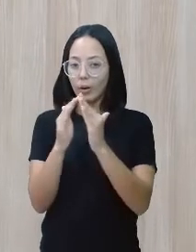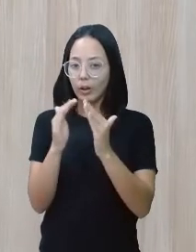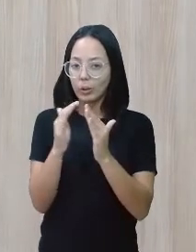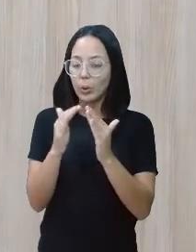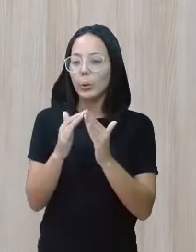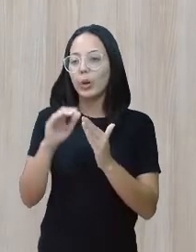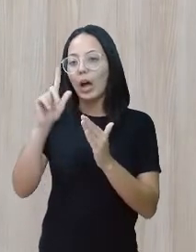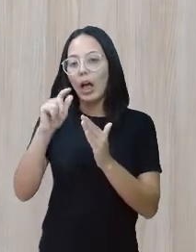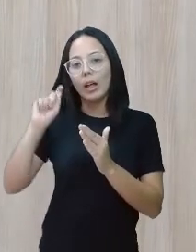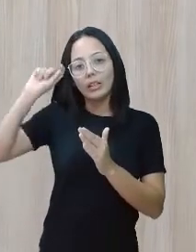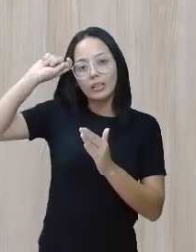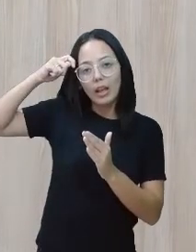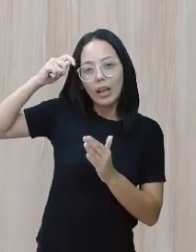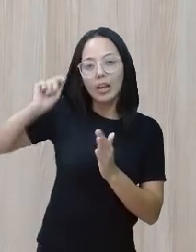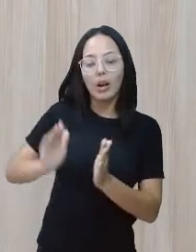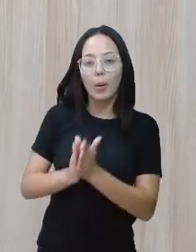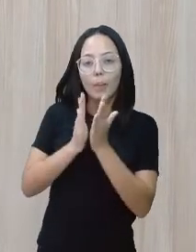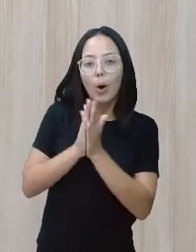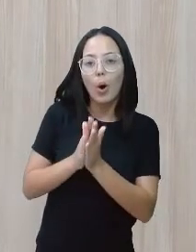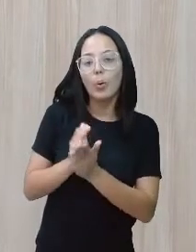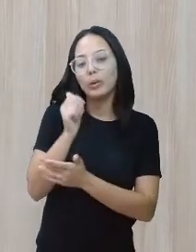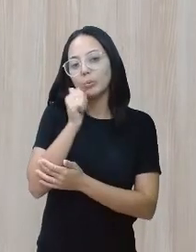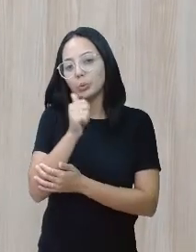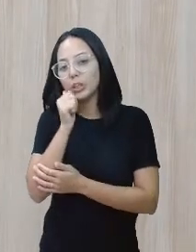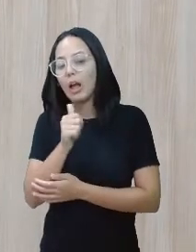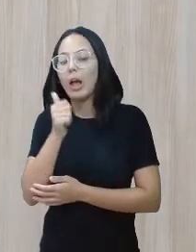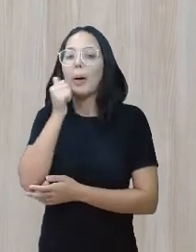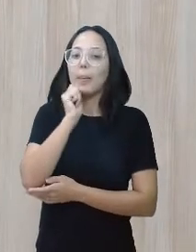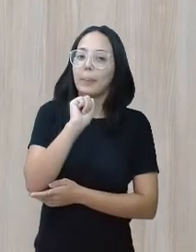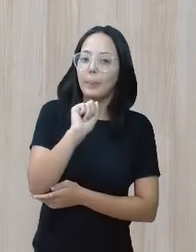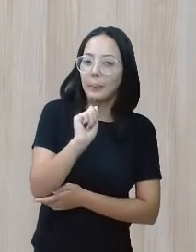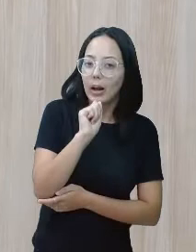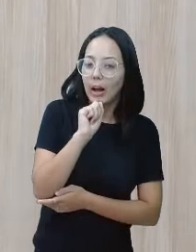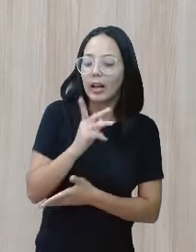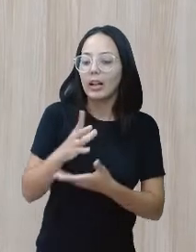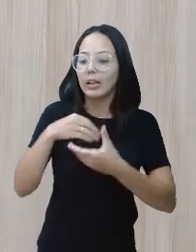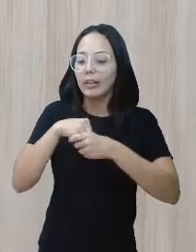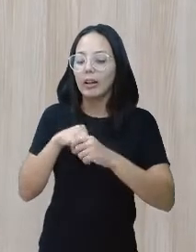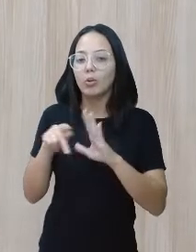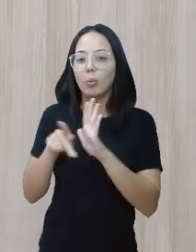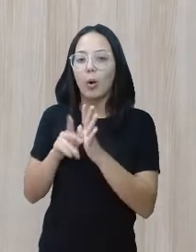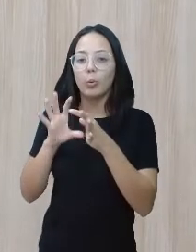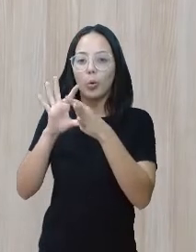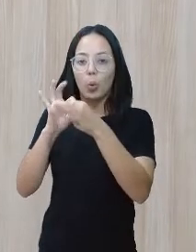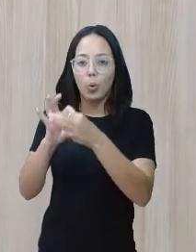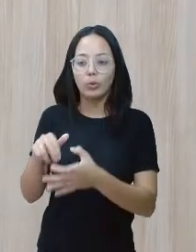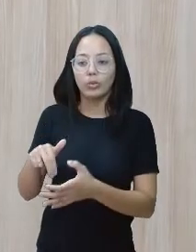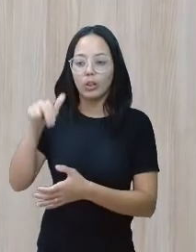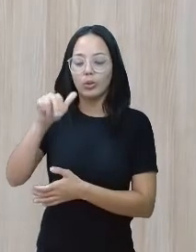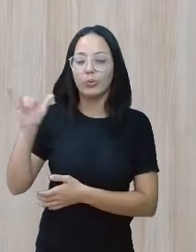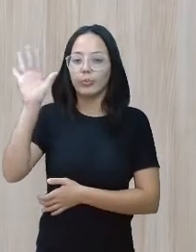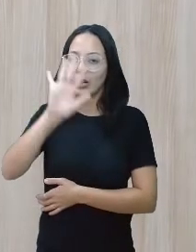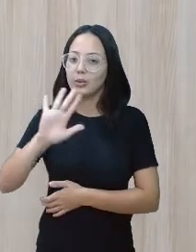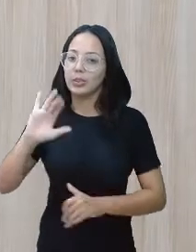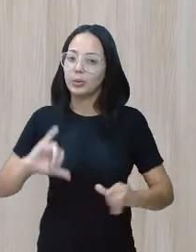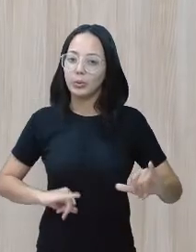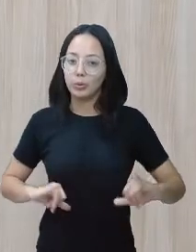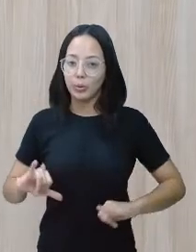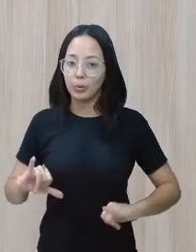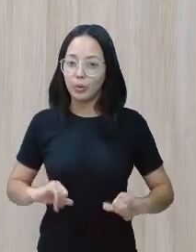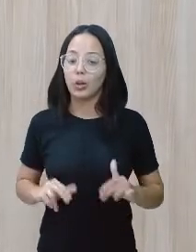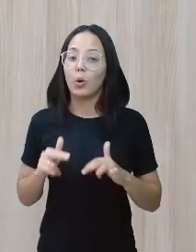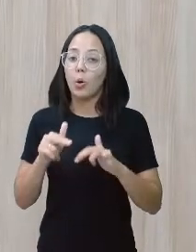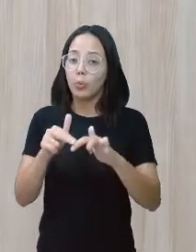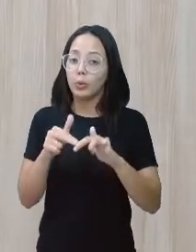moradora negra, pobre, mulher, mãe, dentro desse contexto nacional tão sofrido. Então é a